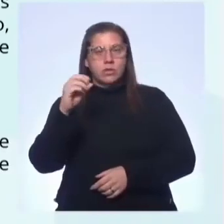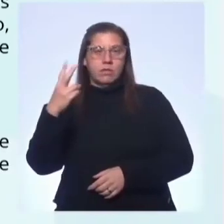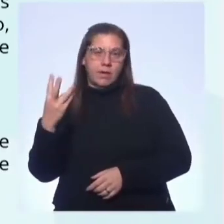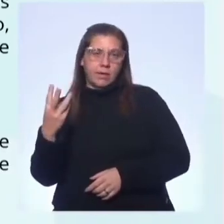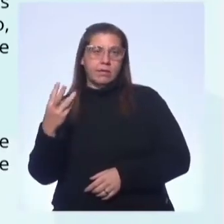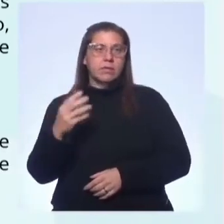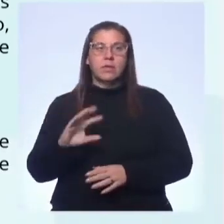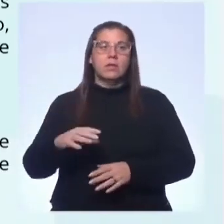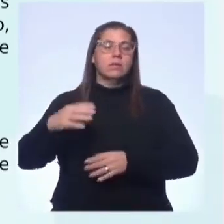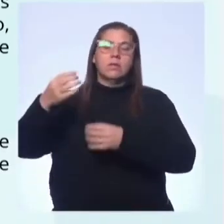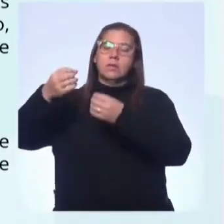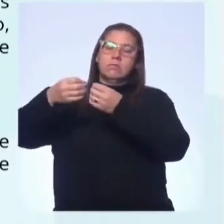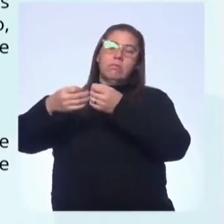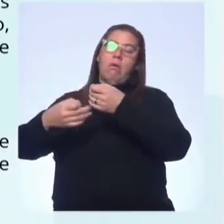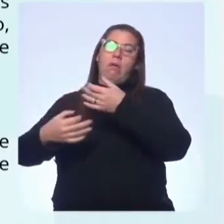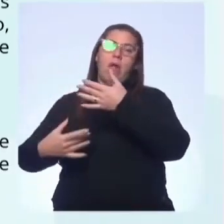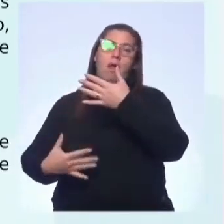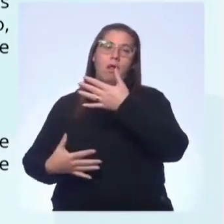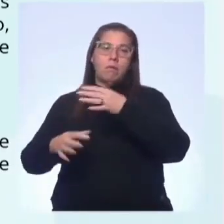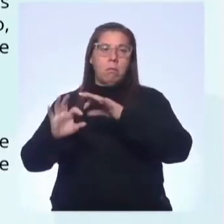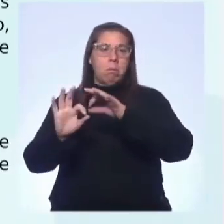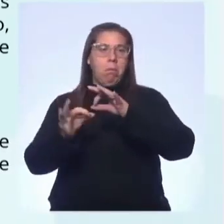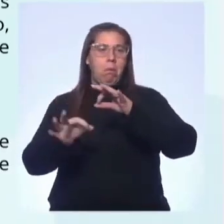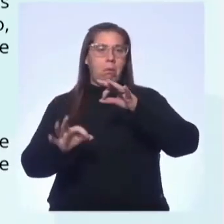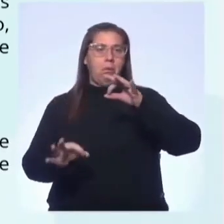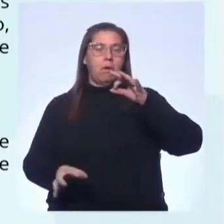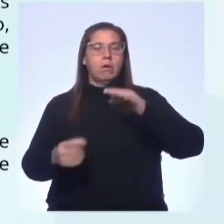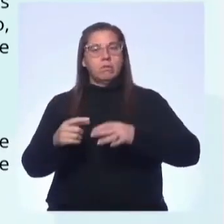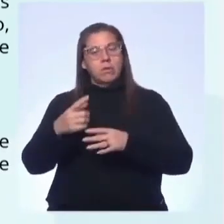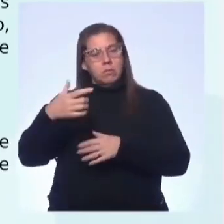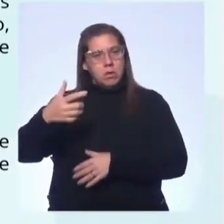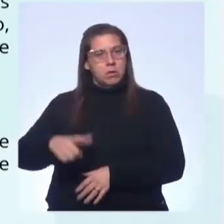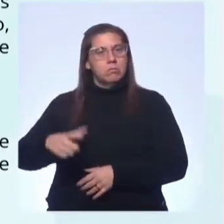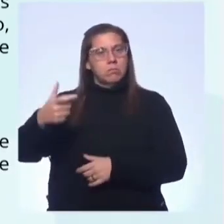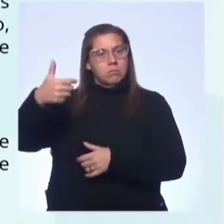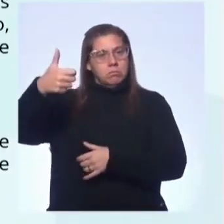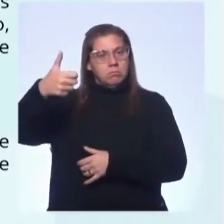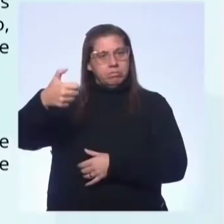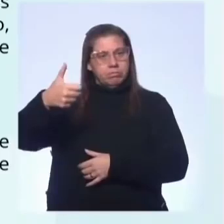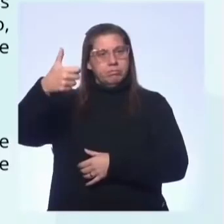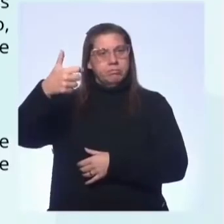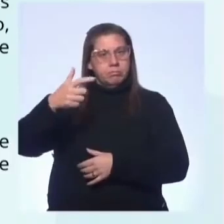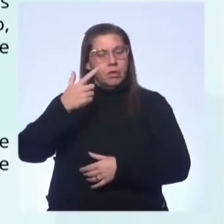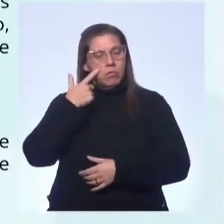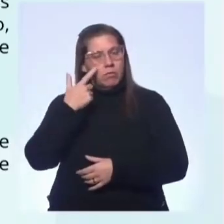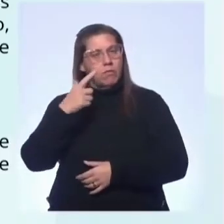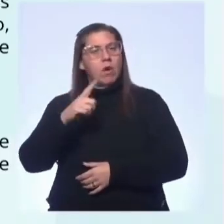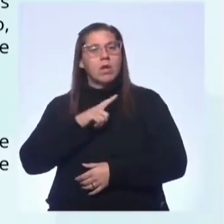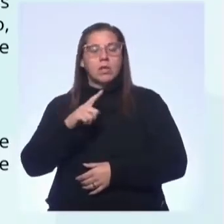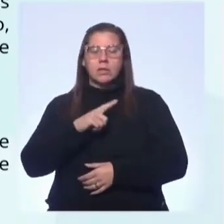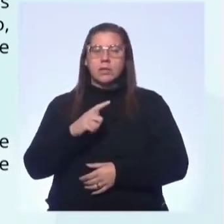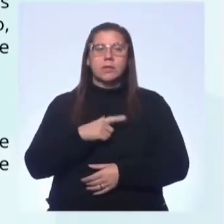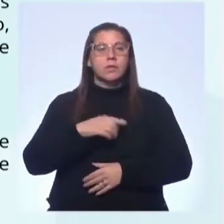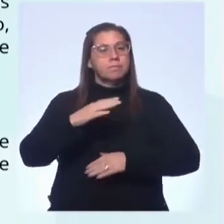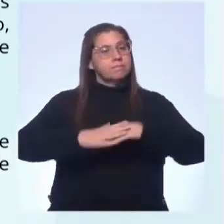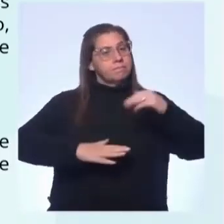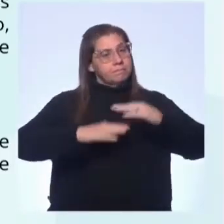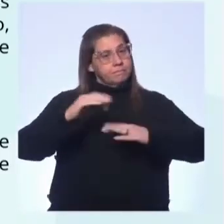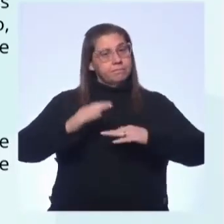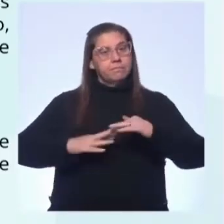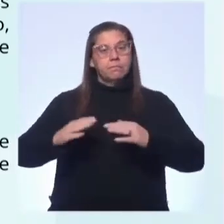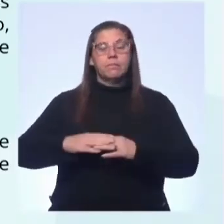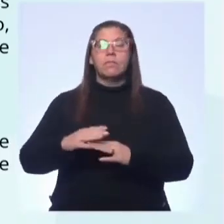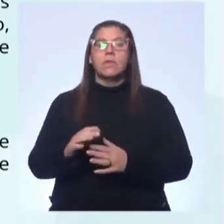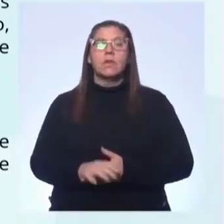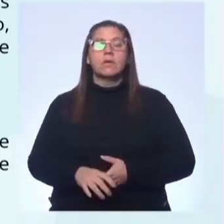falar, né, essa habilidade que ela é longa, né? Vocês podem printar a tela aí e aí vocês vão ter, né, essa habilidade, sendo